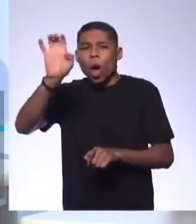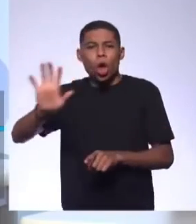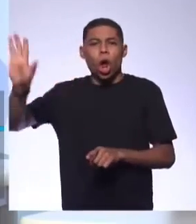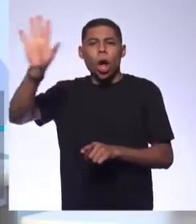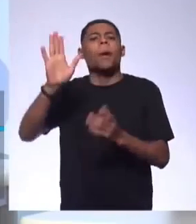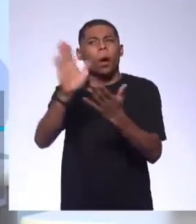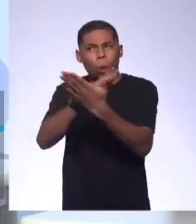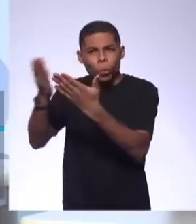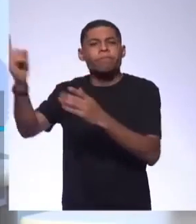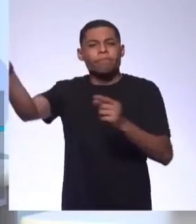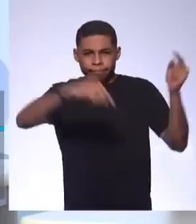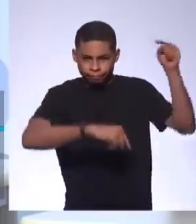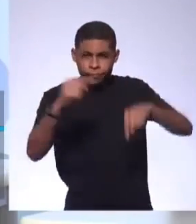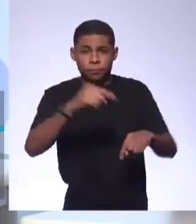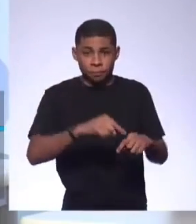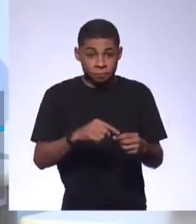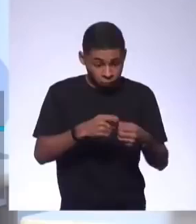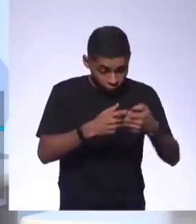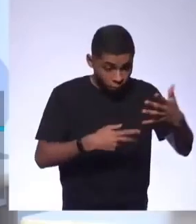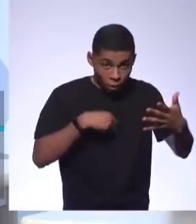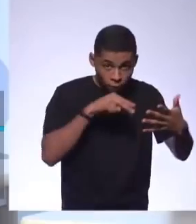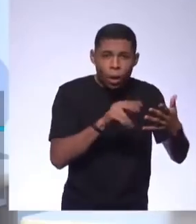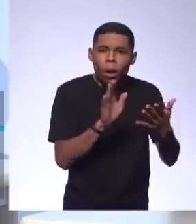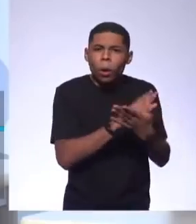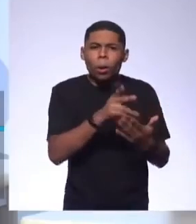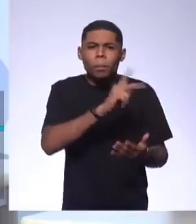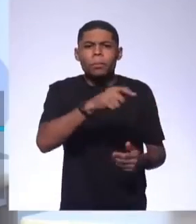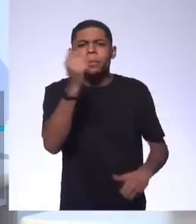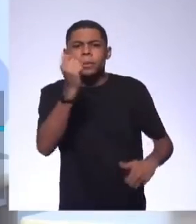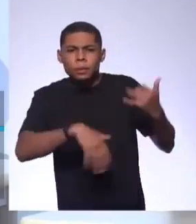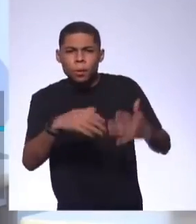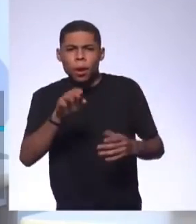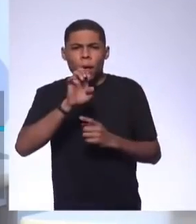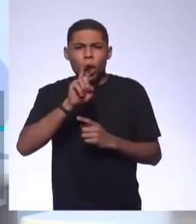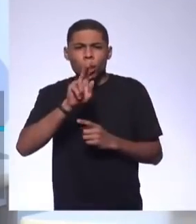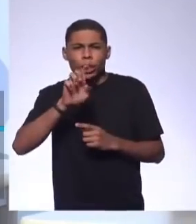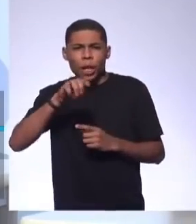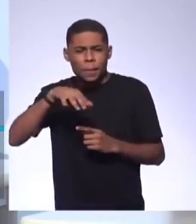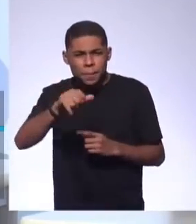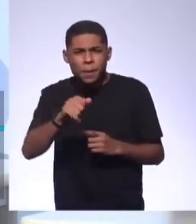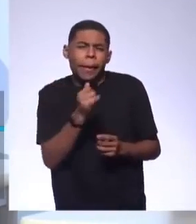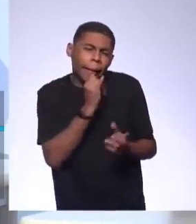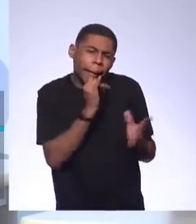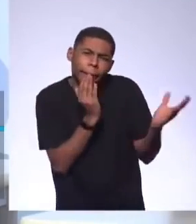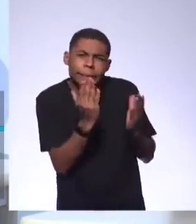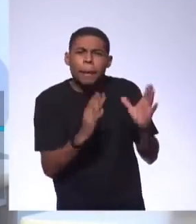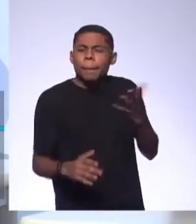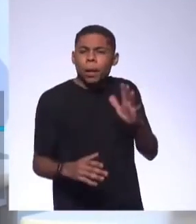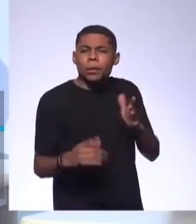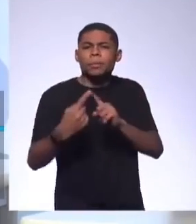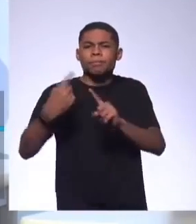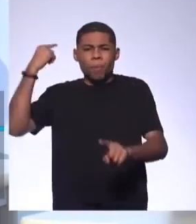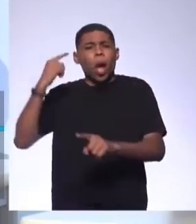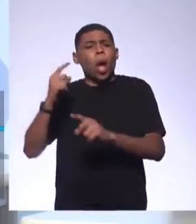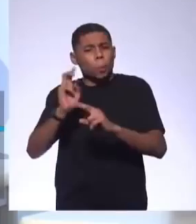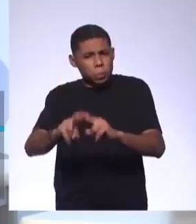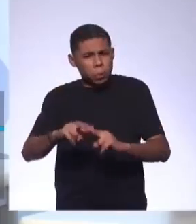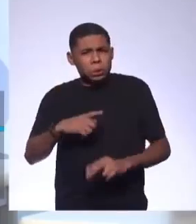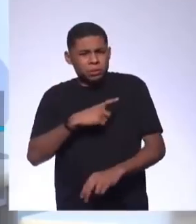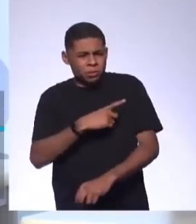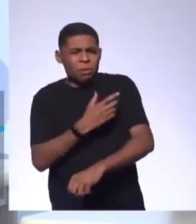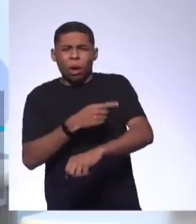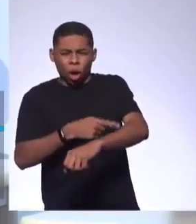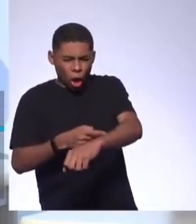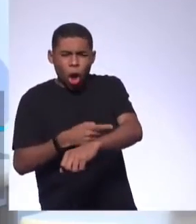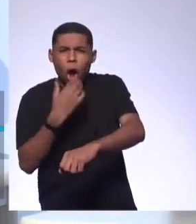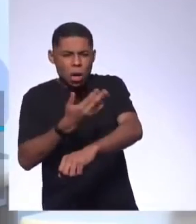Alguns professores estão citando a questão do darwinismo social e da eugenia como exemplos dessas teorias racistas que nós estávamos falando